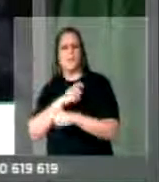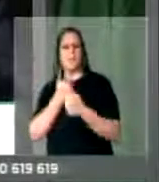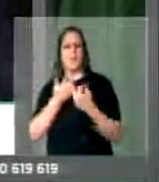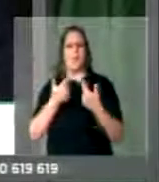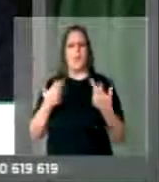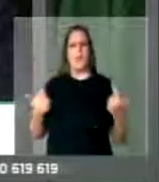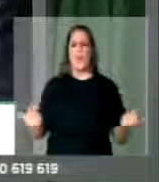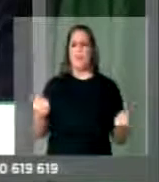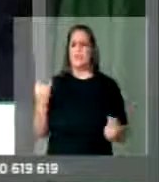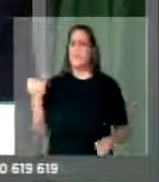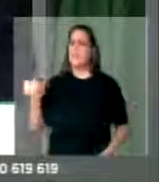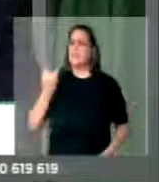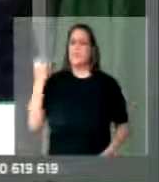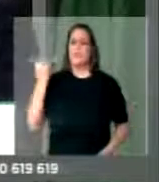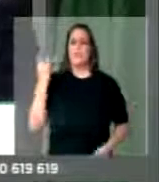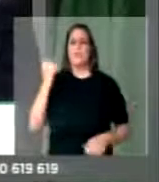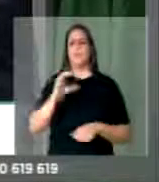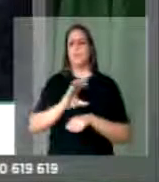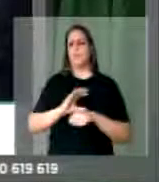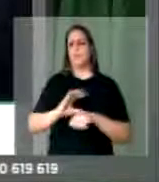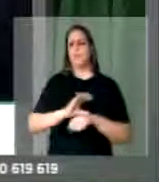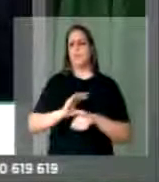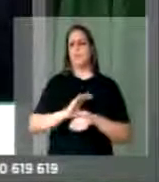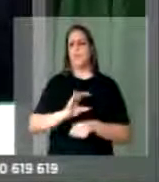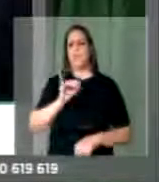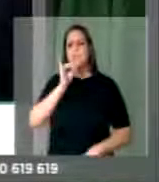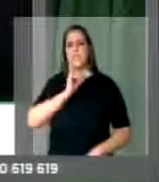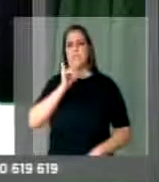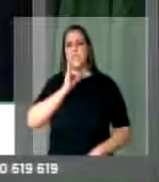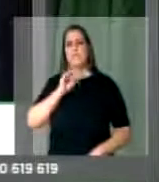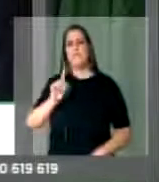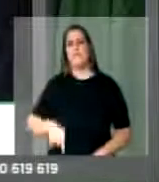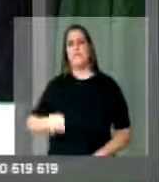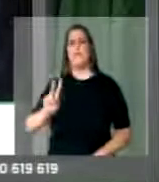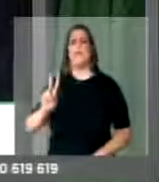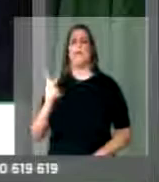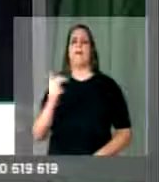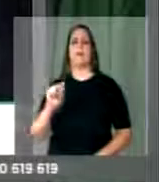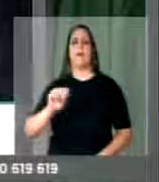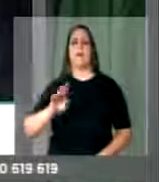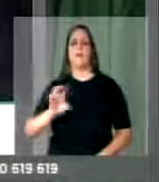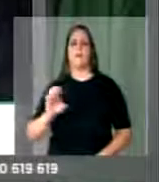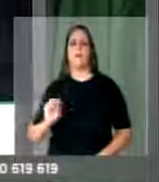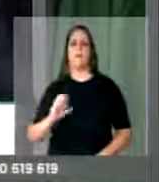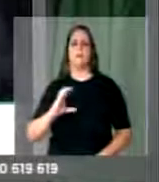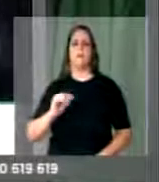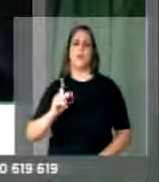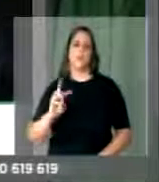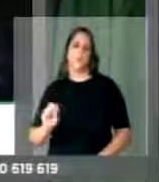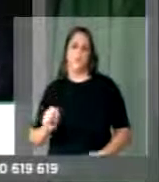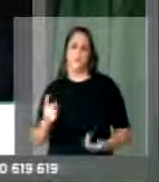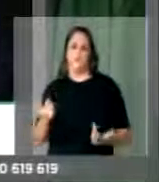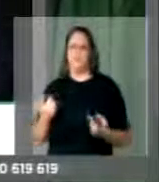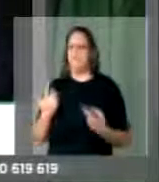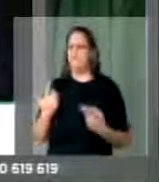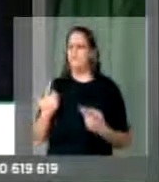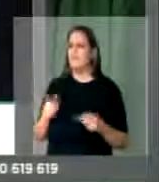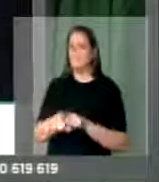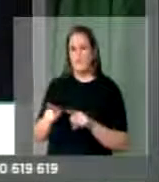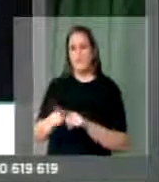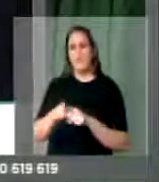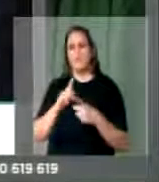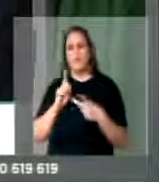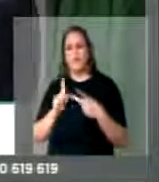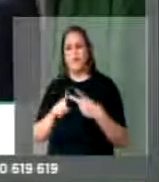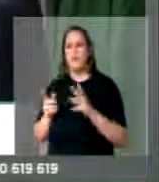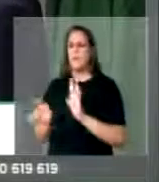instituto fundamental da nossa Constituição, que é o habeas corpus, como tinha também uma